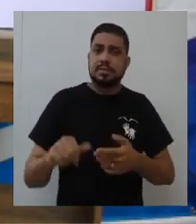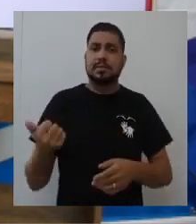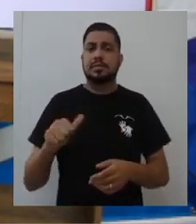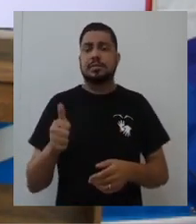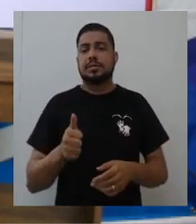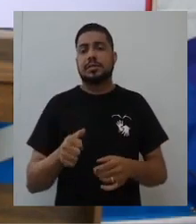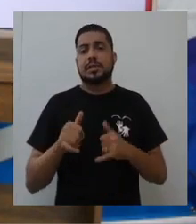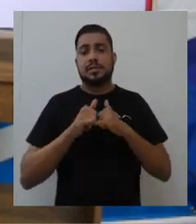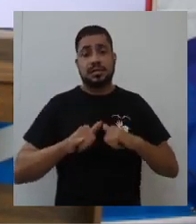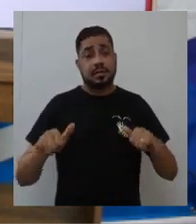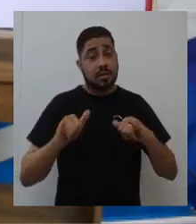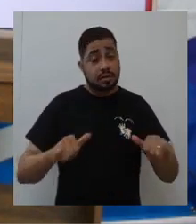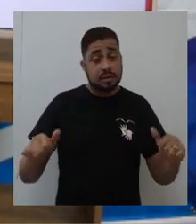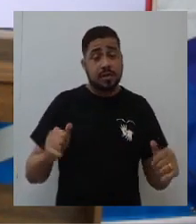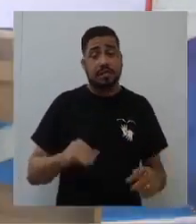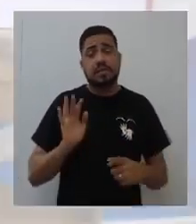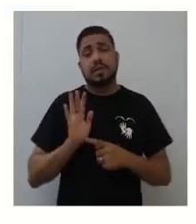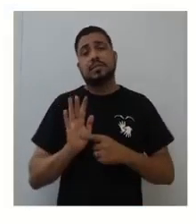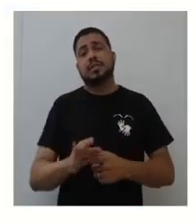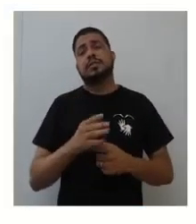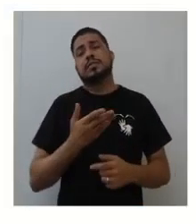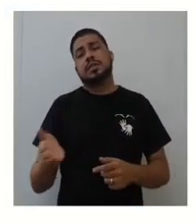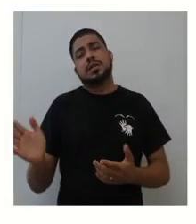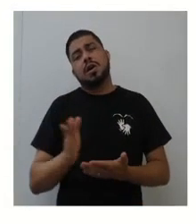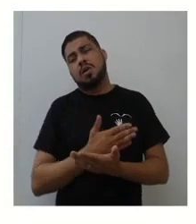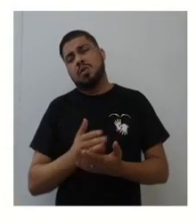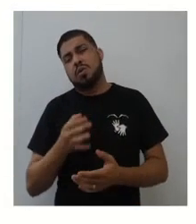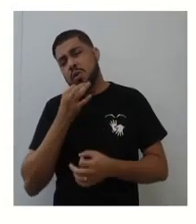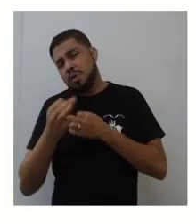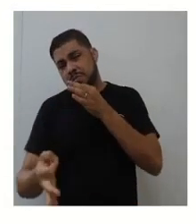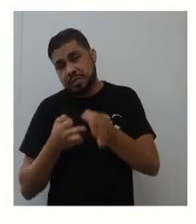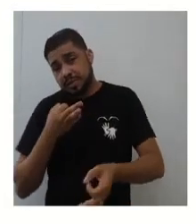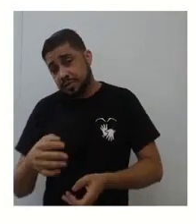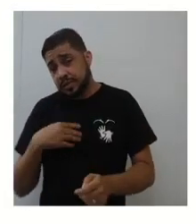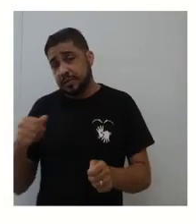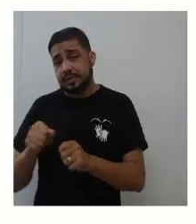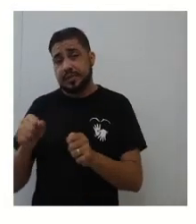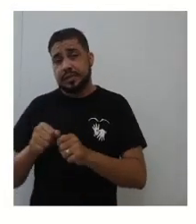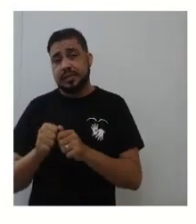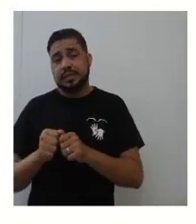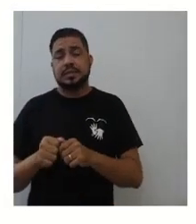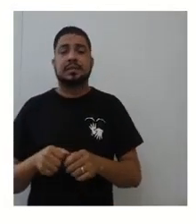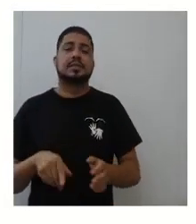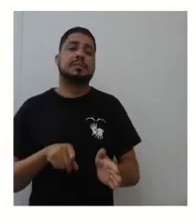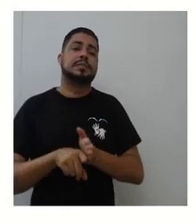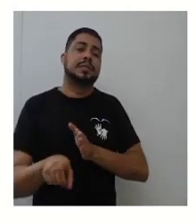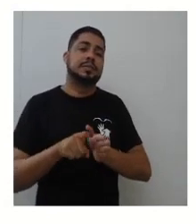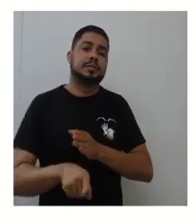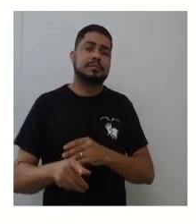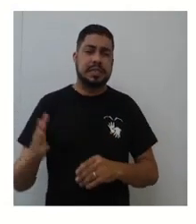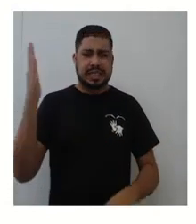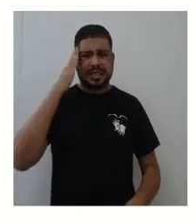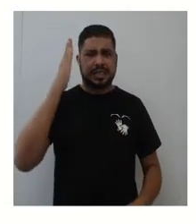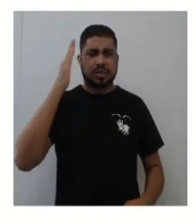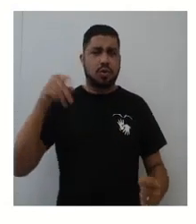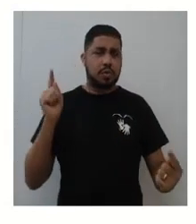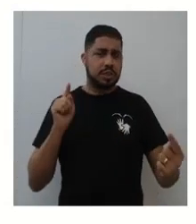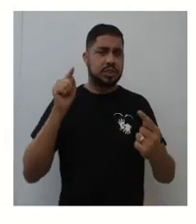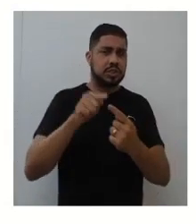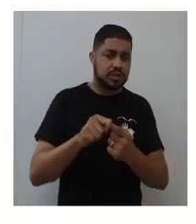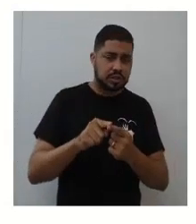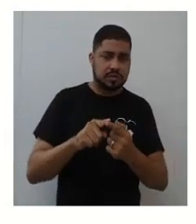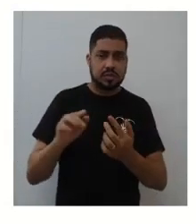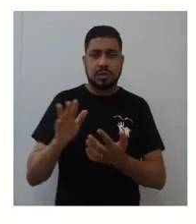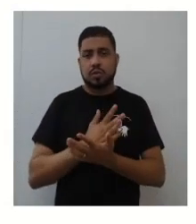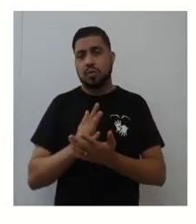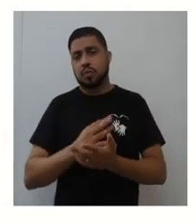notícia. Vai aparecer para vocês alguns comentários que eu fiz sobre as perguntas. Compreender o objetivo de